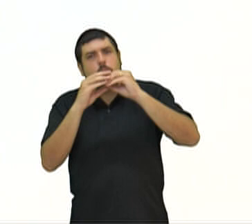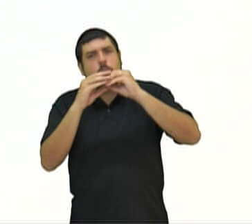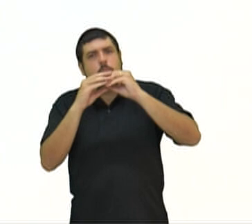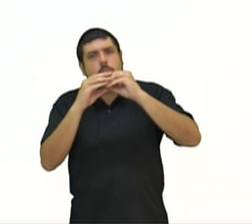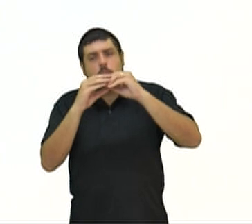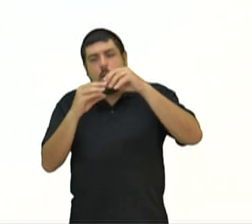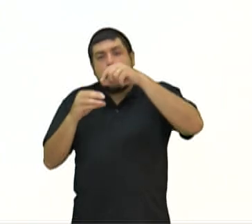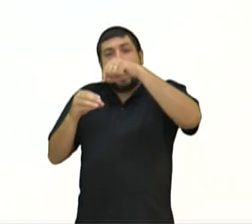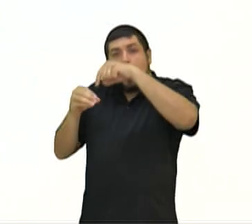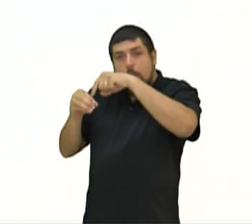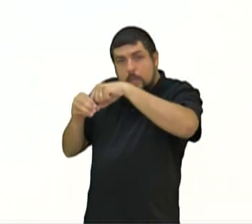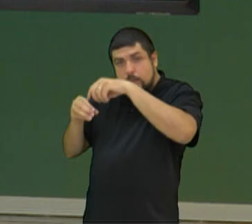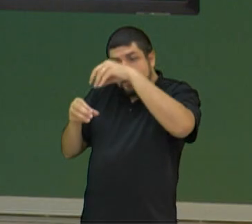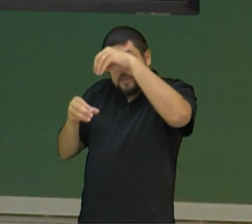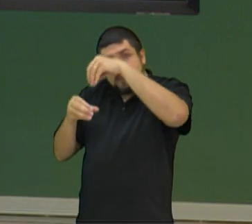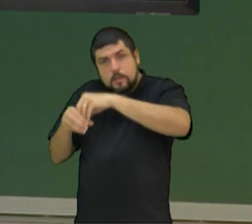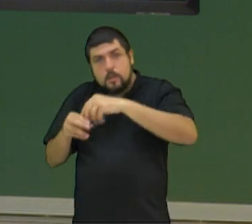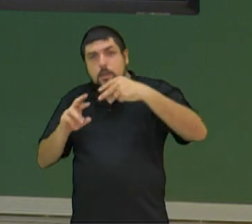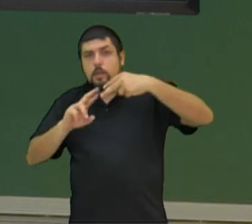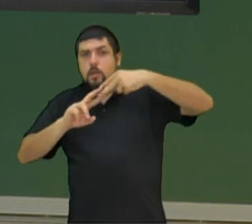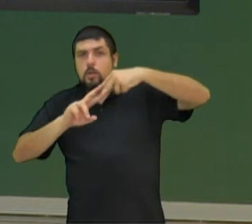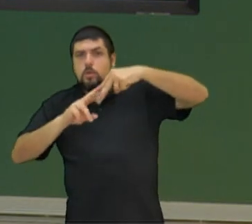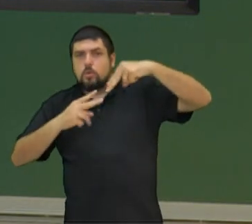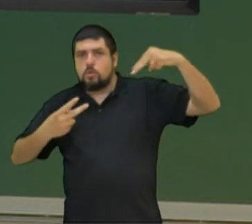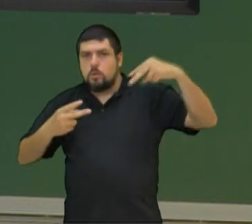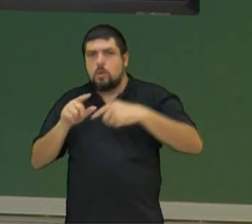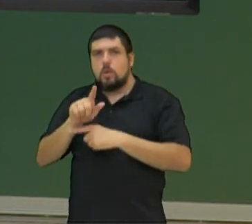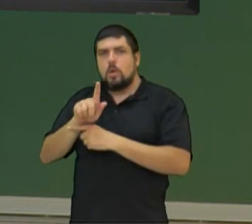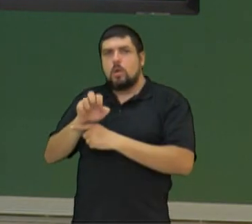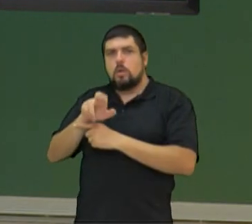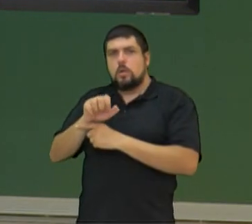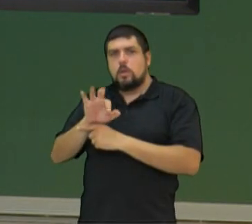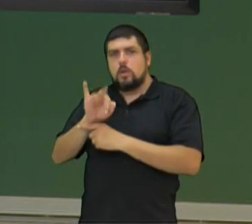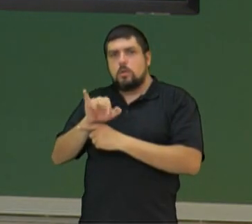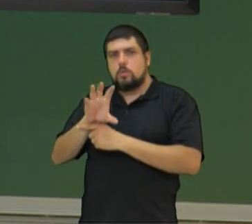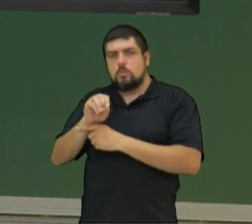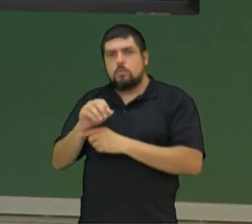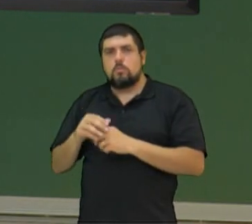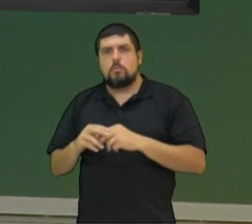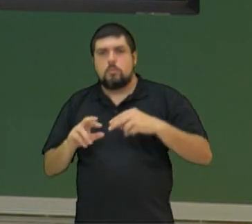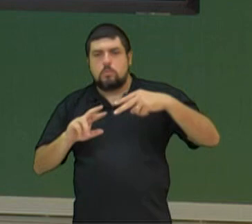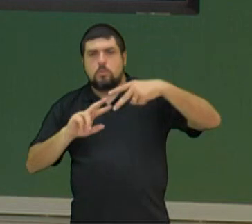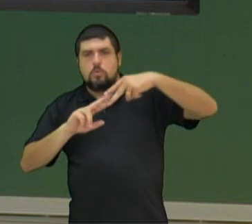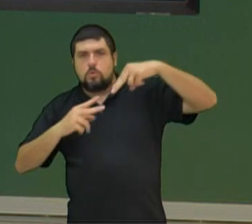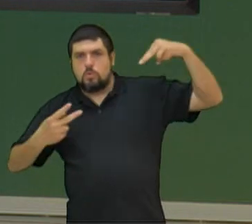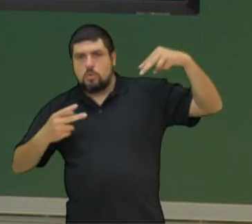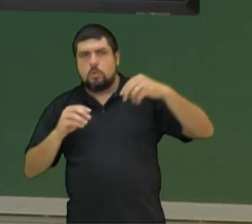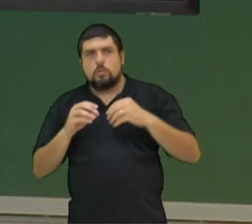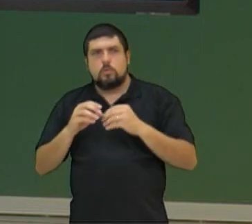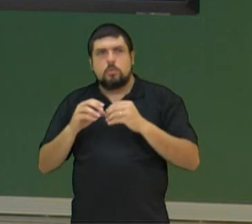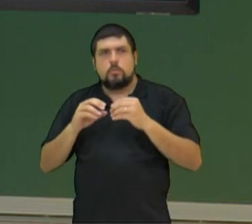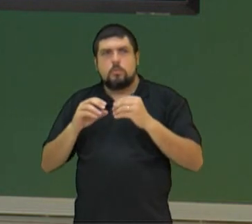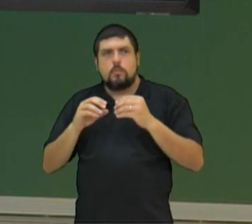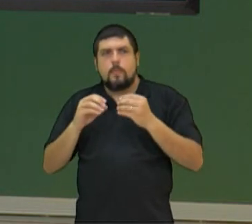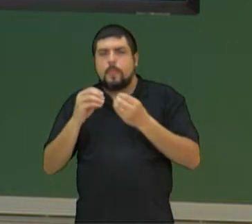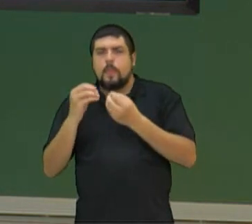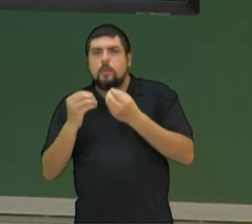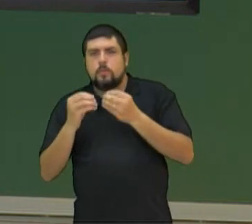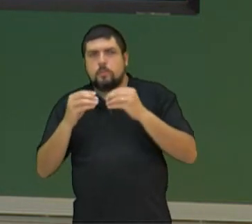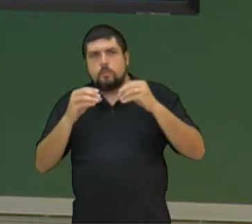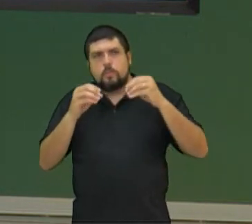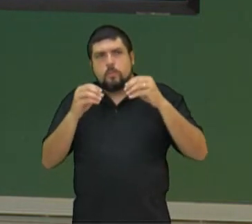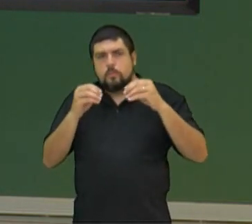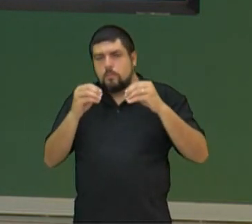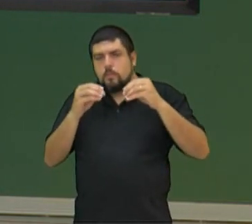carga genética, o material genético dele. E olha o que esse material genético faz, ele vai invadir o núcleo da célula,